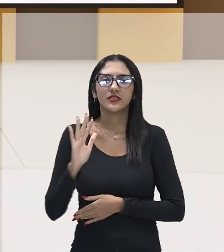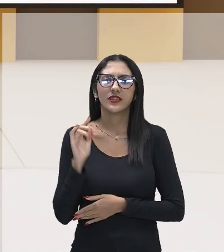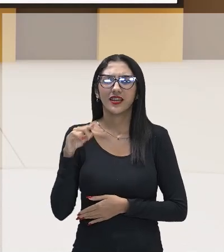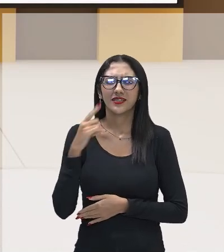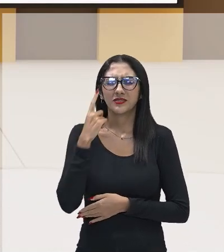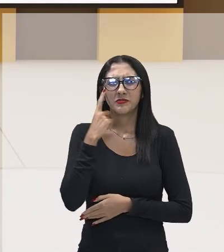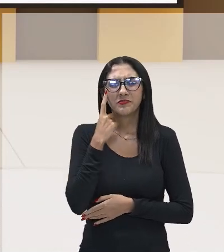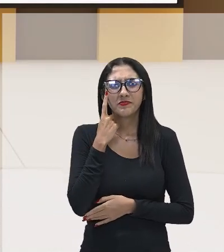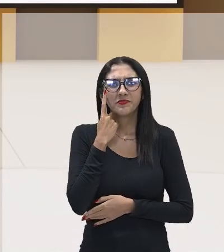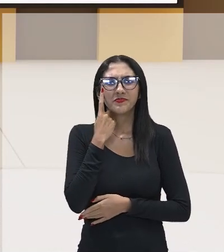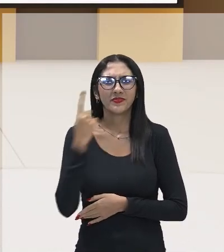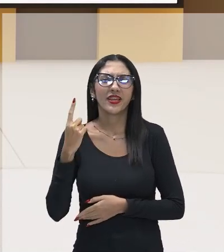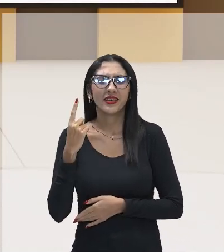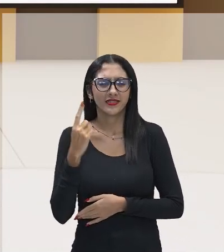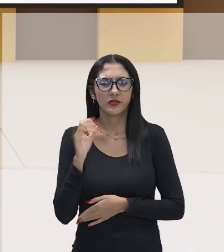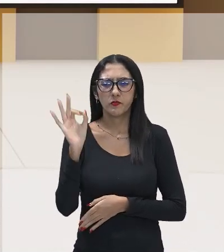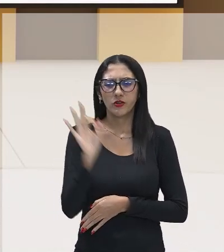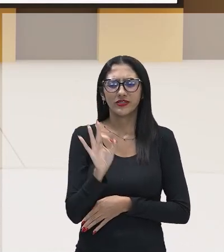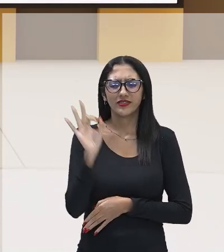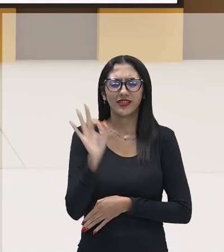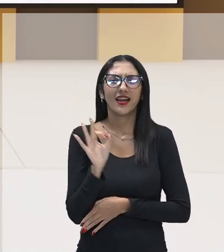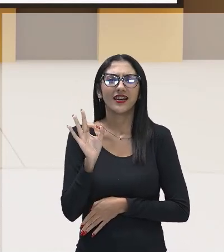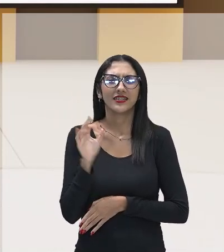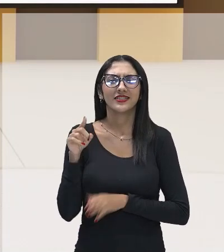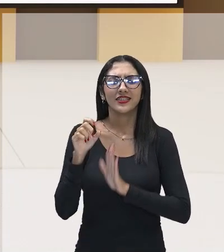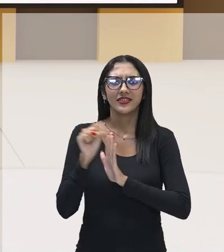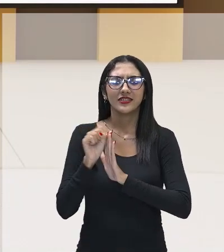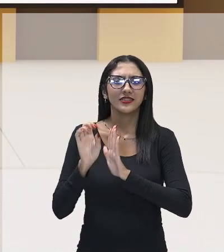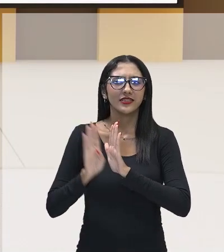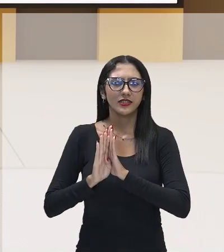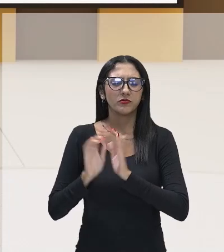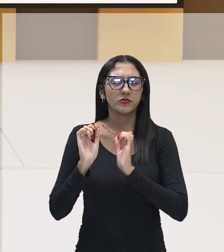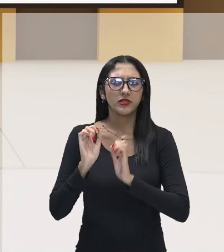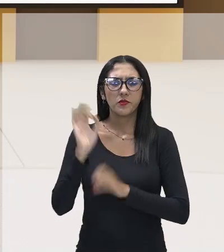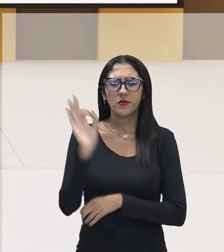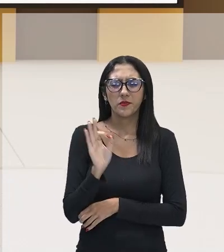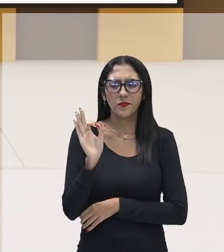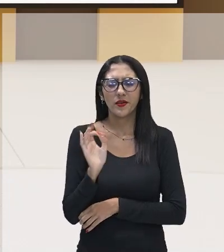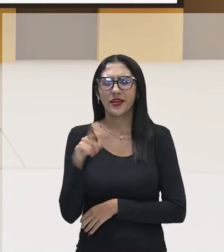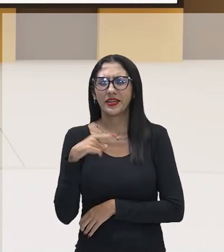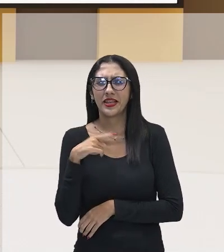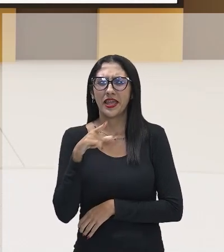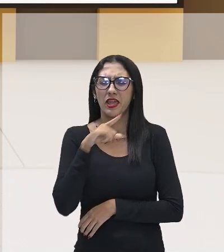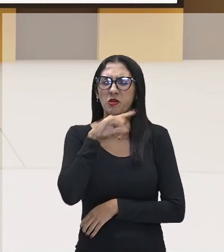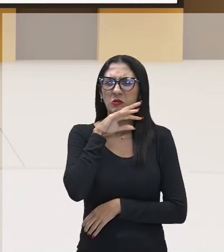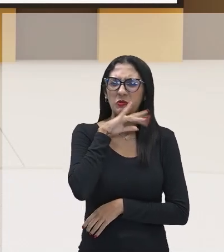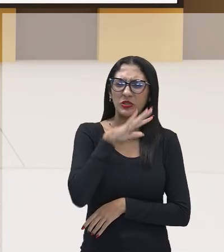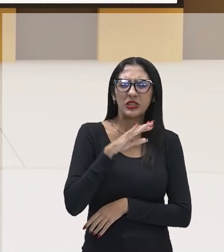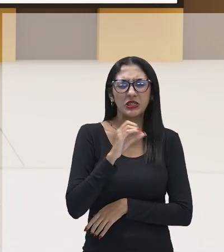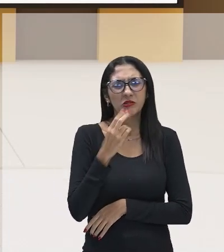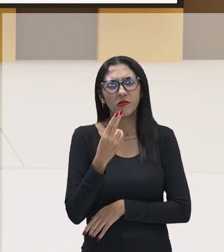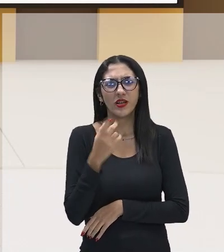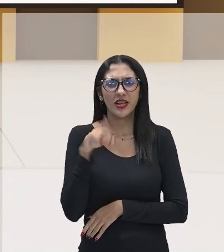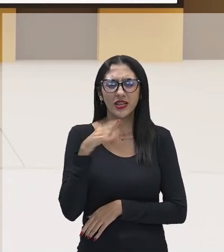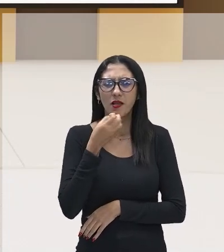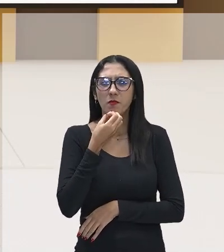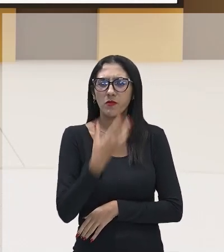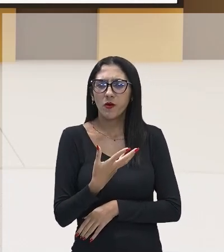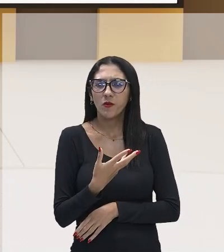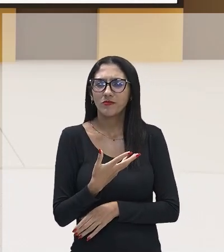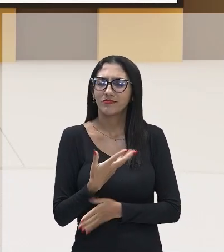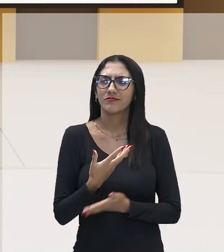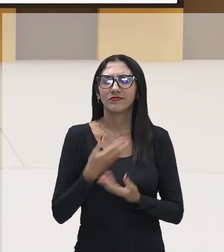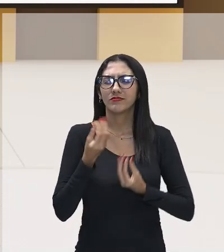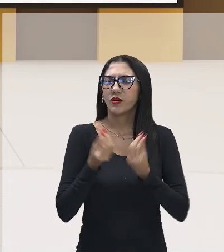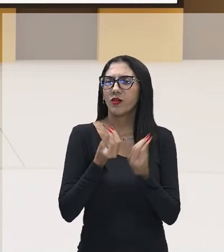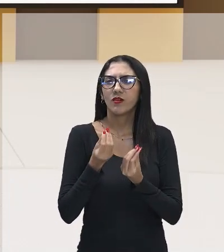Esse símbolozinho aí chamado porcentagem, né? Será que ele é vilão? Será que ele é mocinho? Né? Aonde que eles